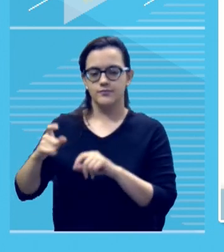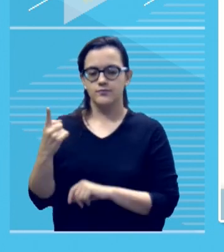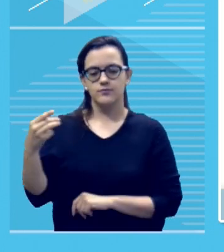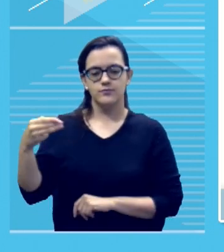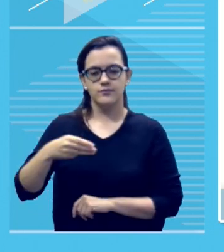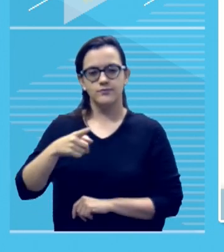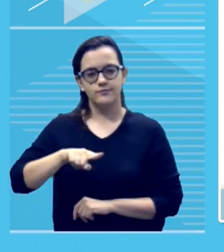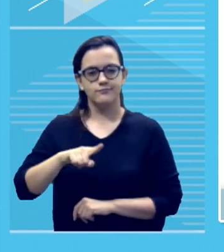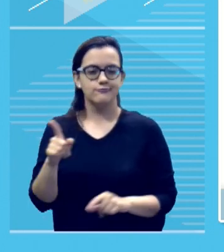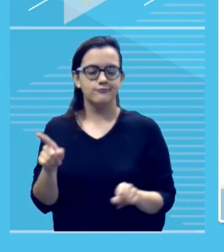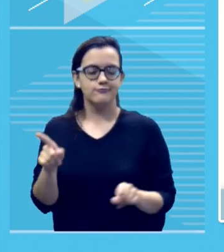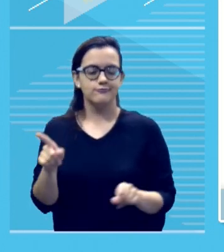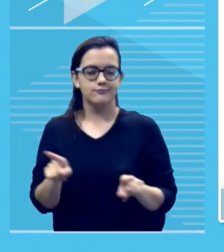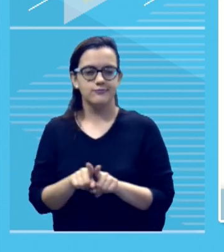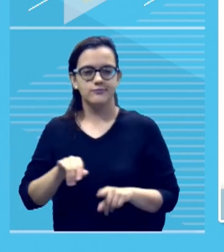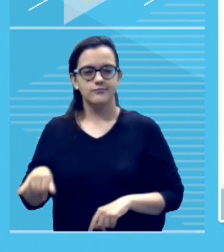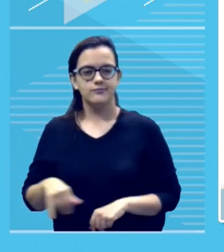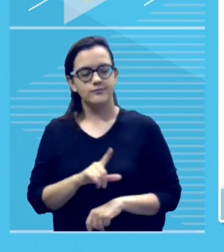para esse aí também.